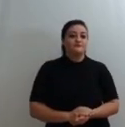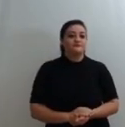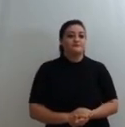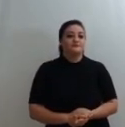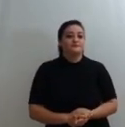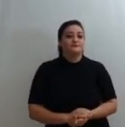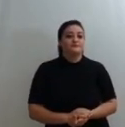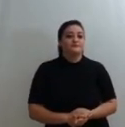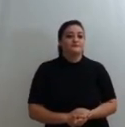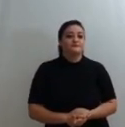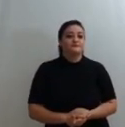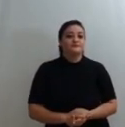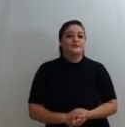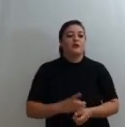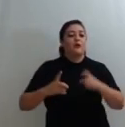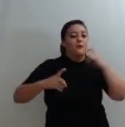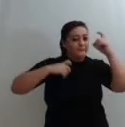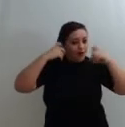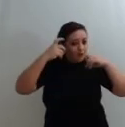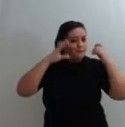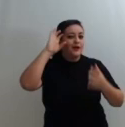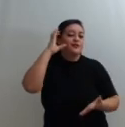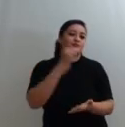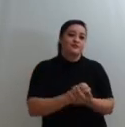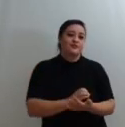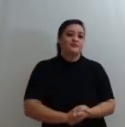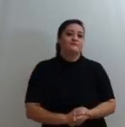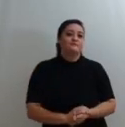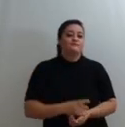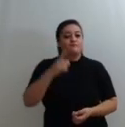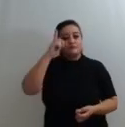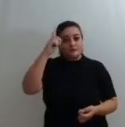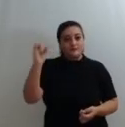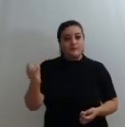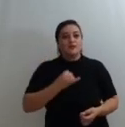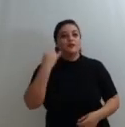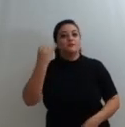E eu fico preocupado com esse crime. Eu acho que é importante, ministro